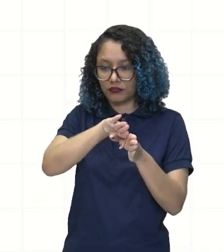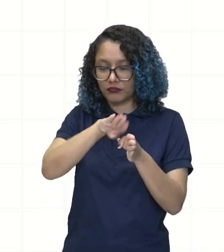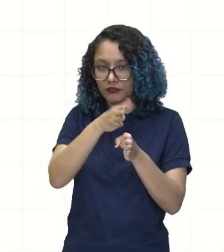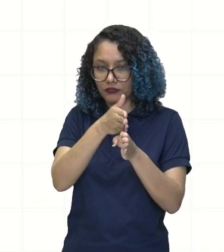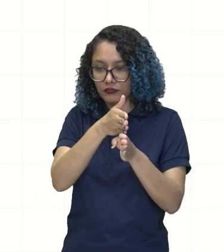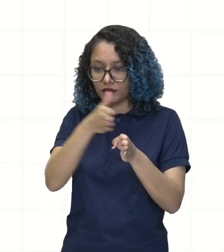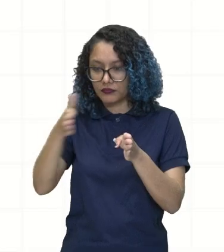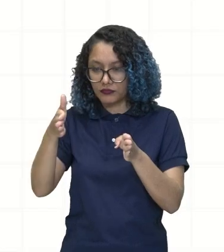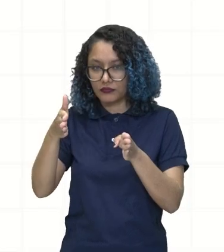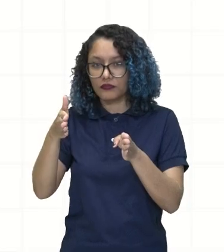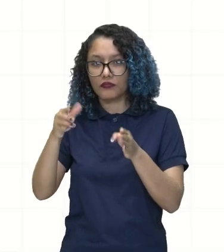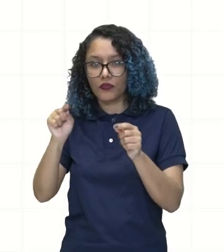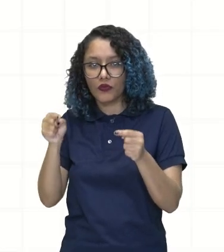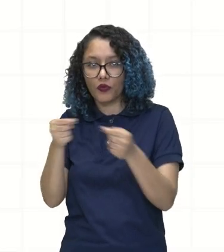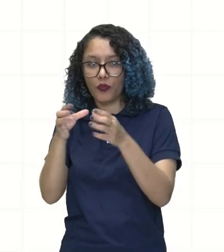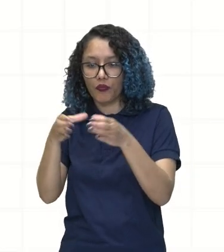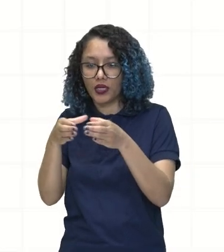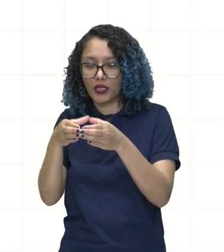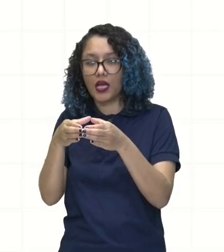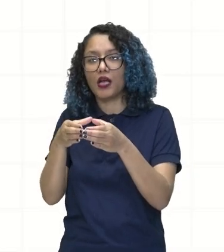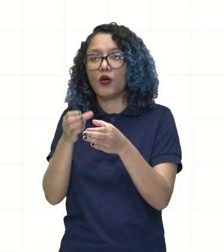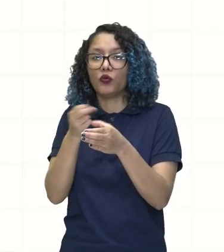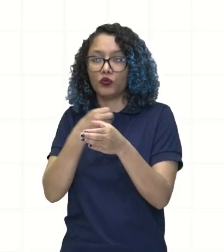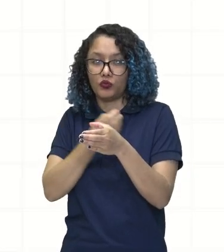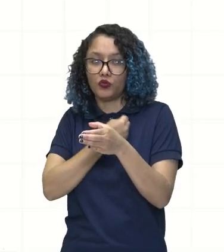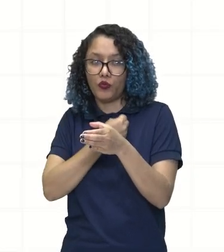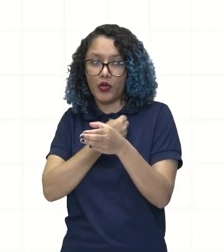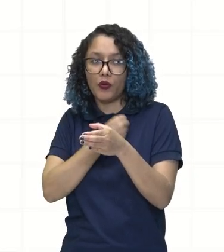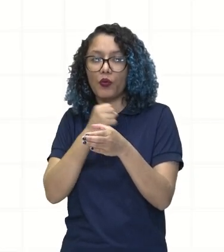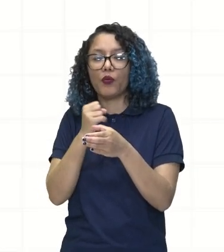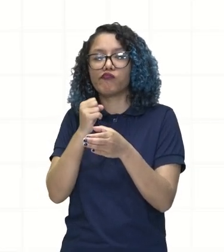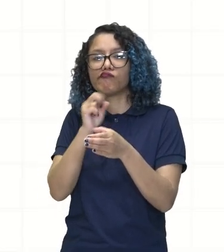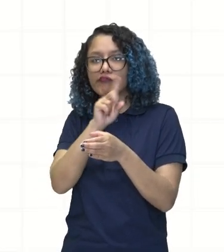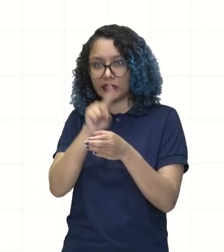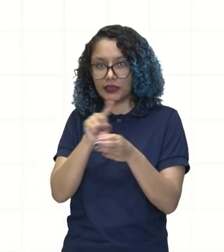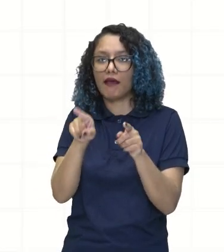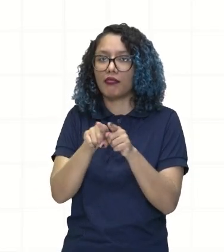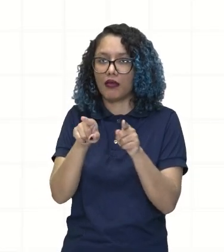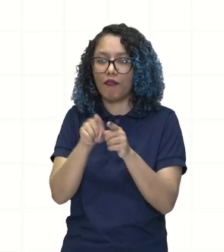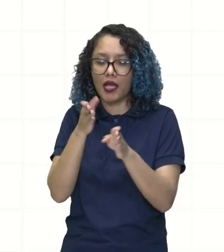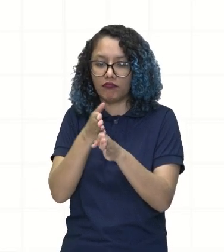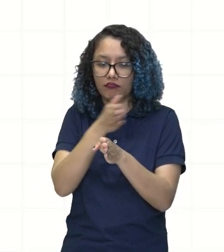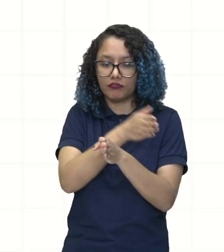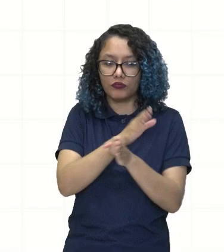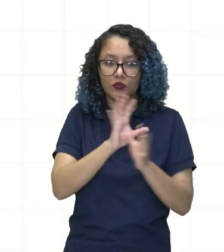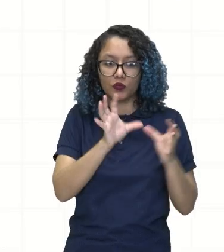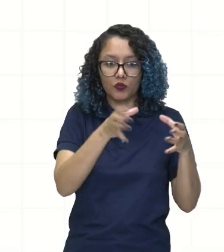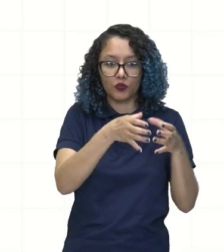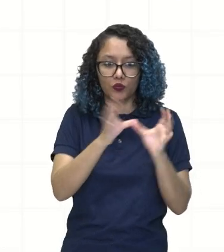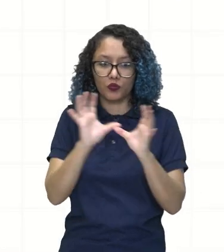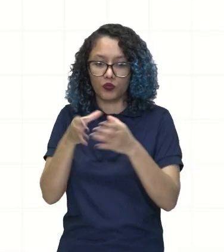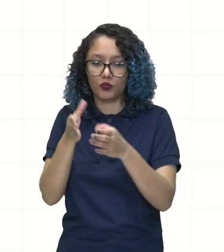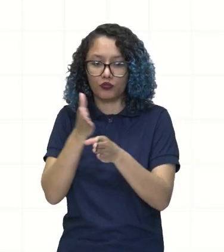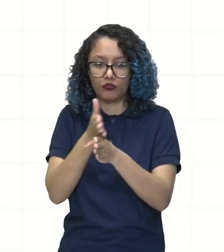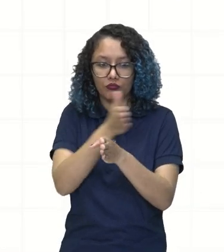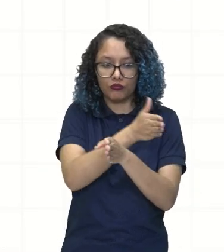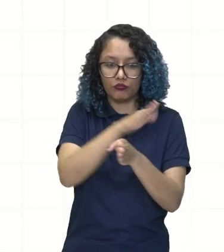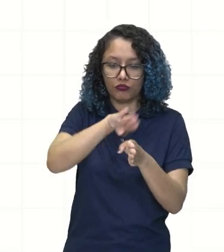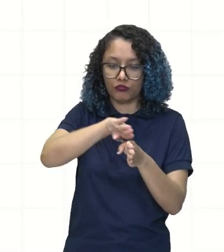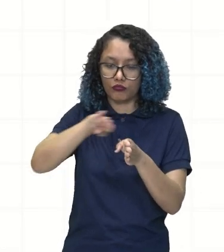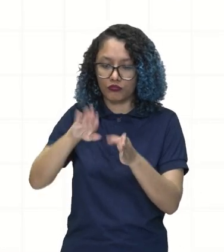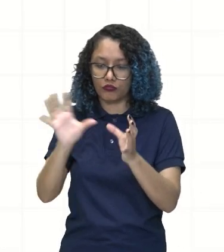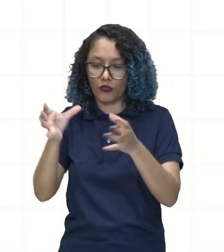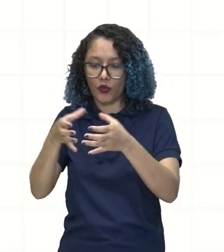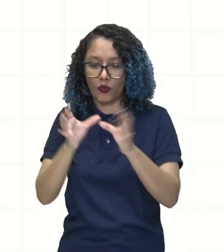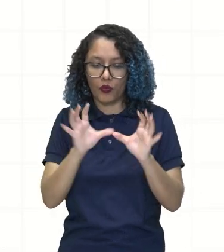dos nossos números inteiros, tá bom? Então, se você for observar, ó, a partir do zero para frente, são exatamente